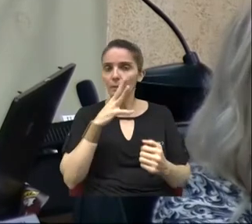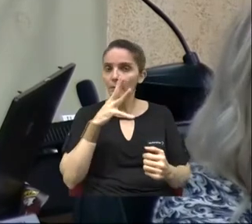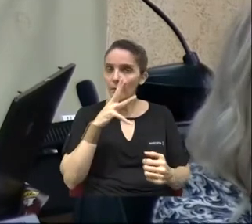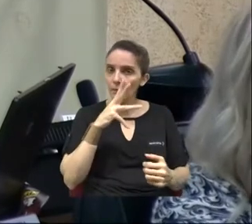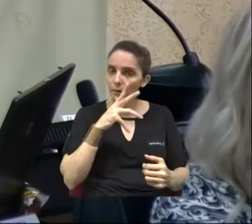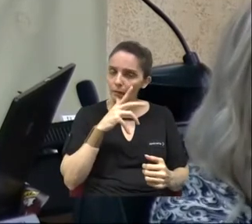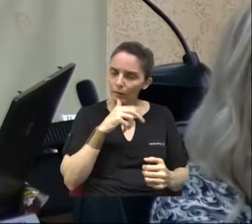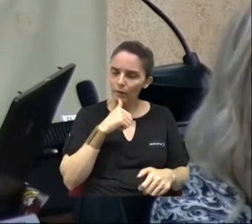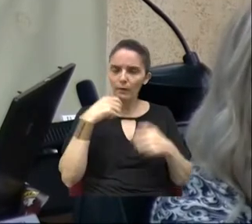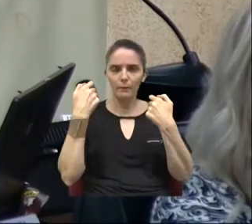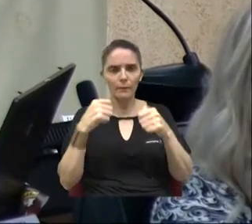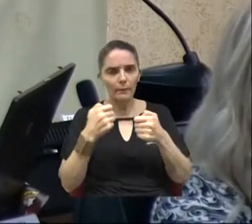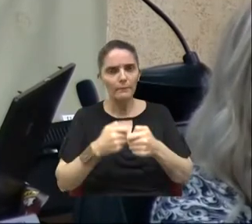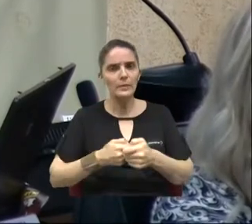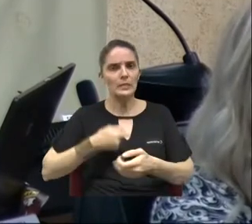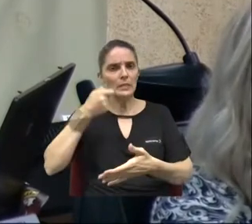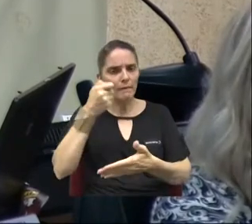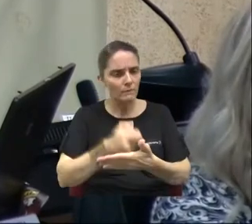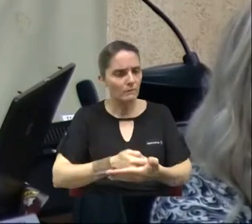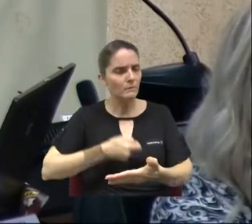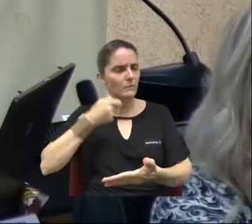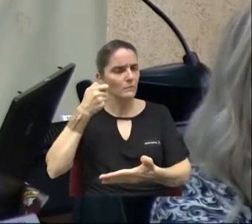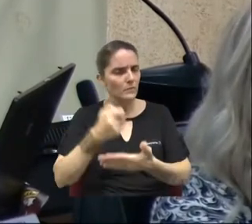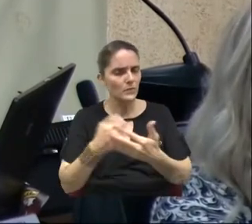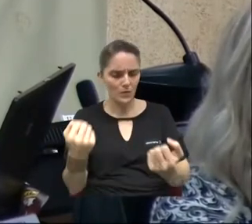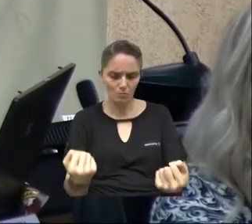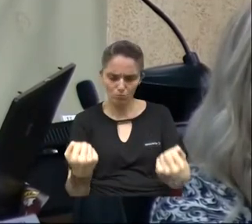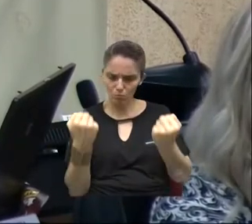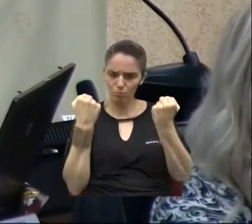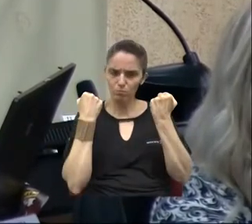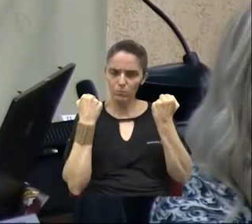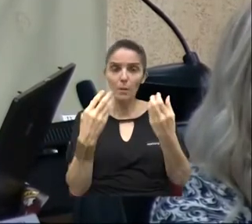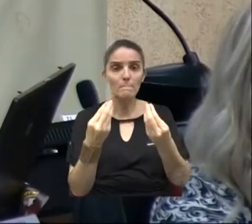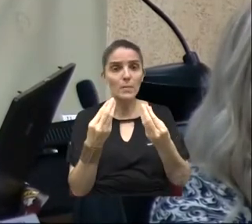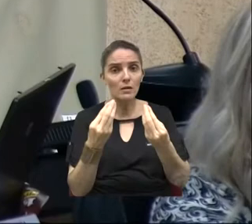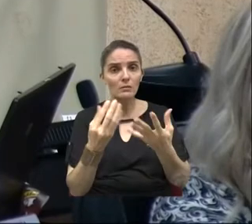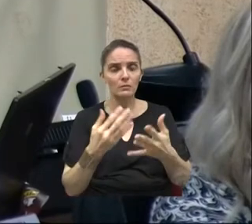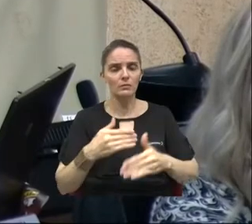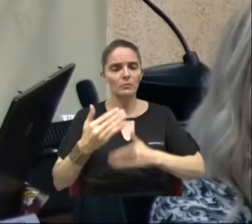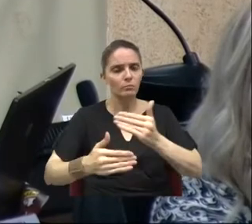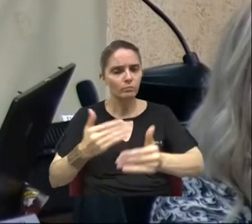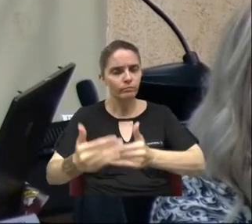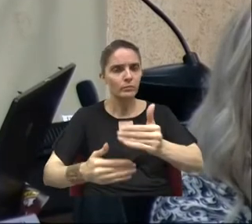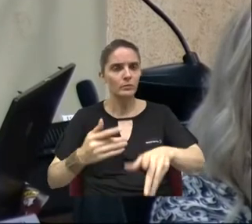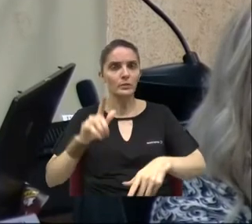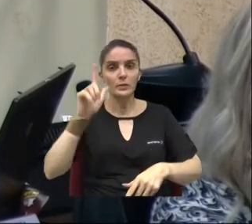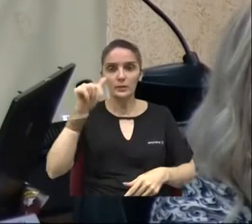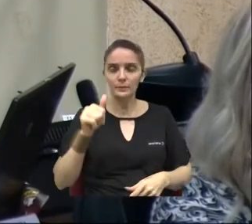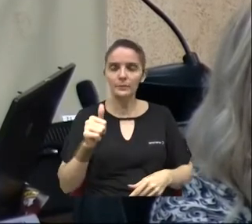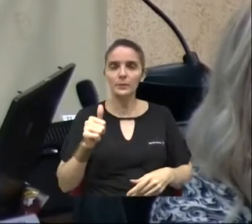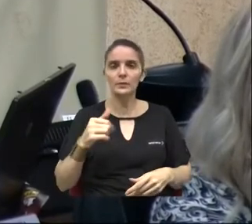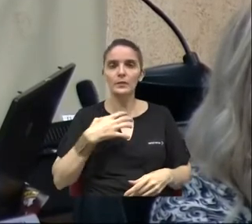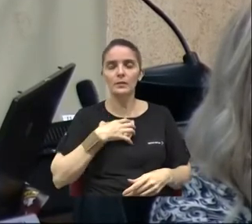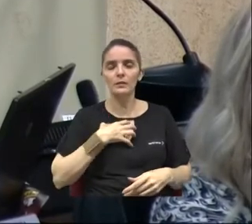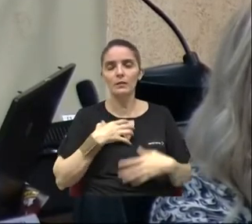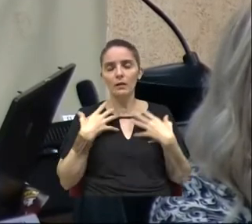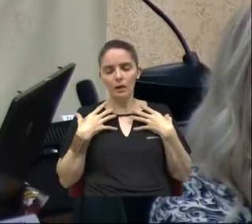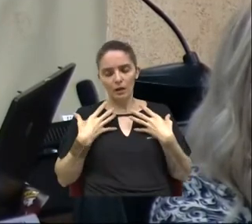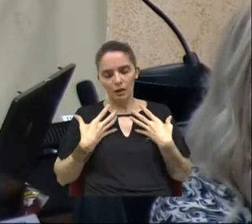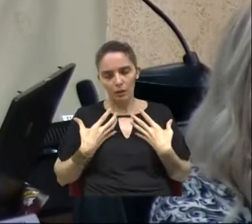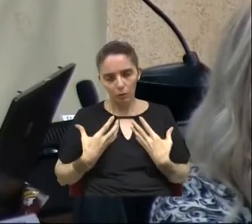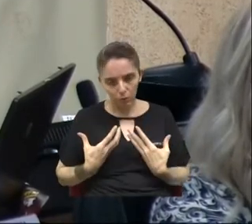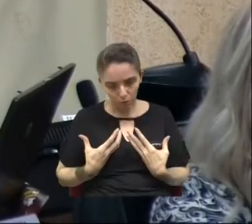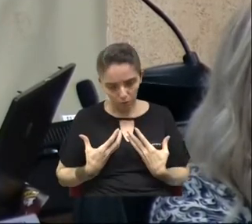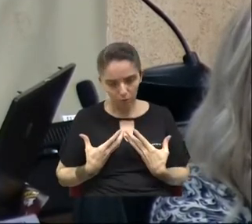de persistência, muitas das vezes... O cansaço em que o próprio exercício